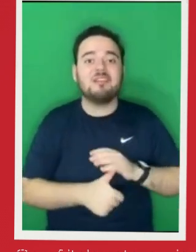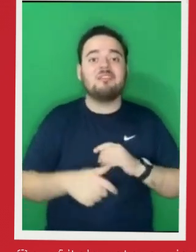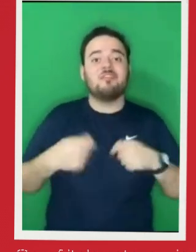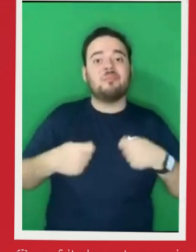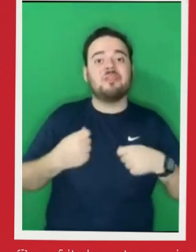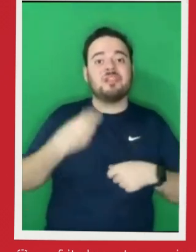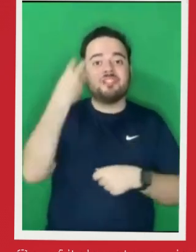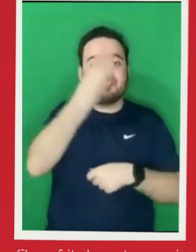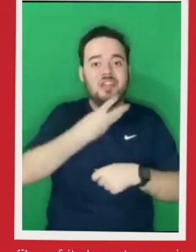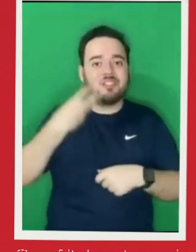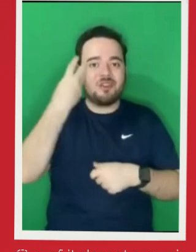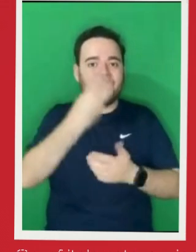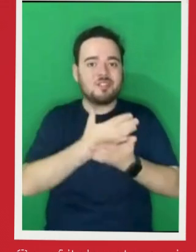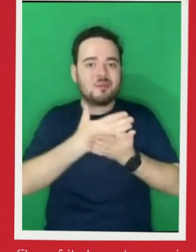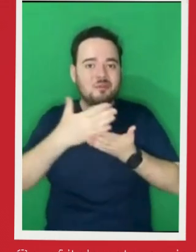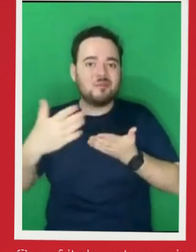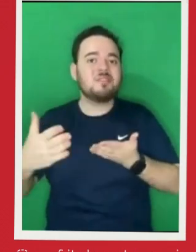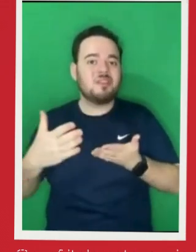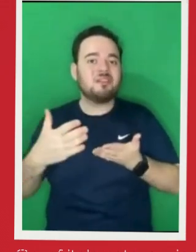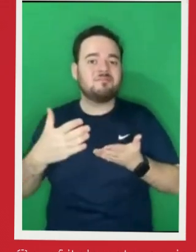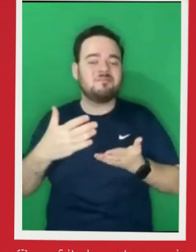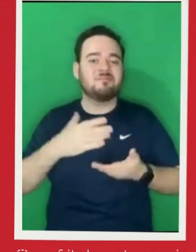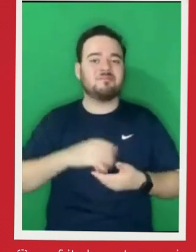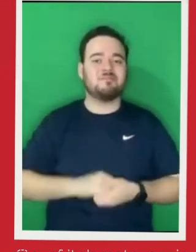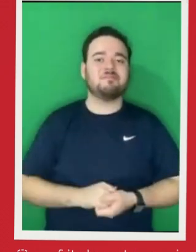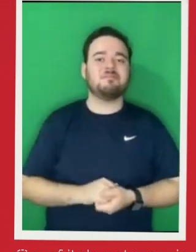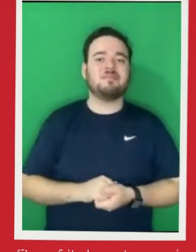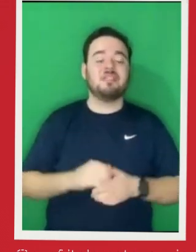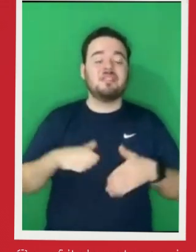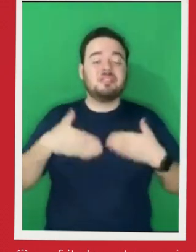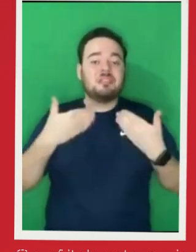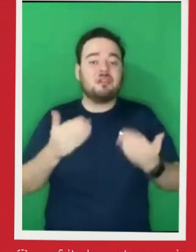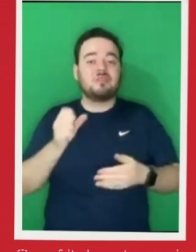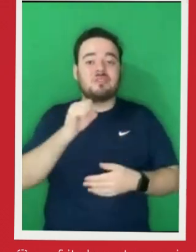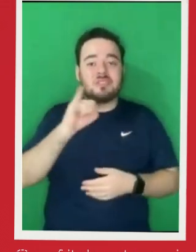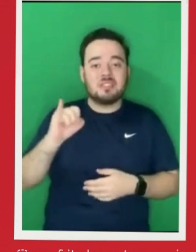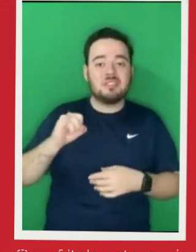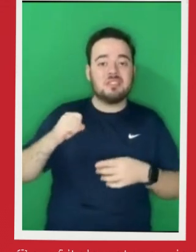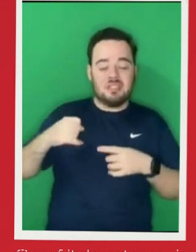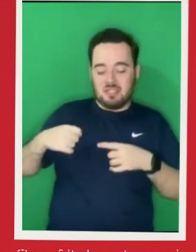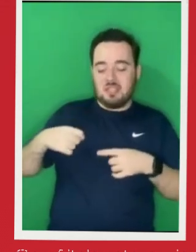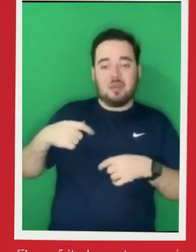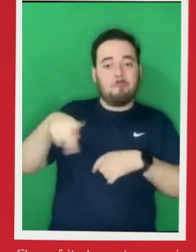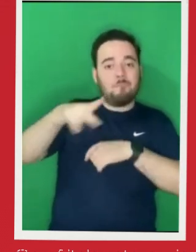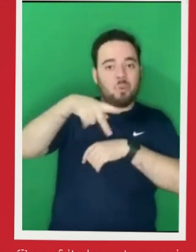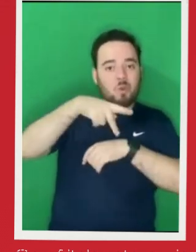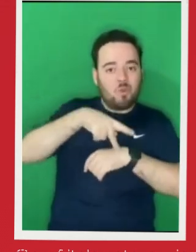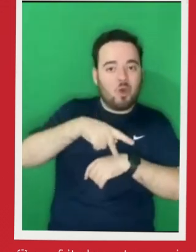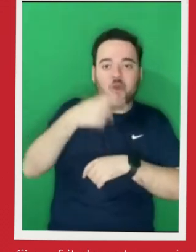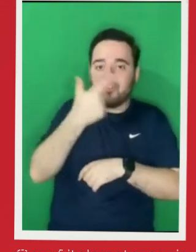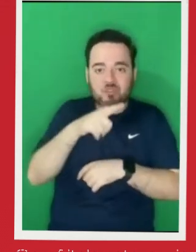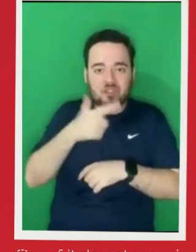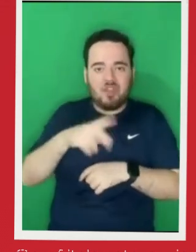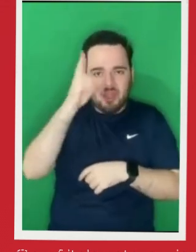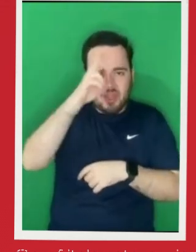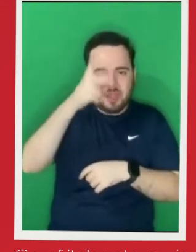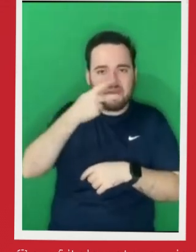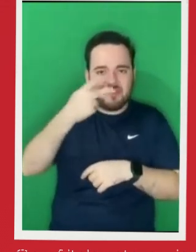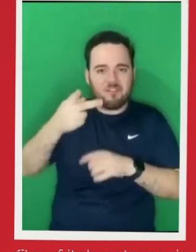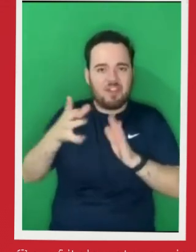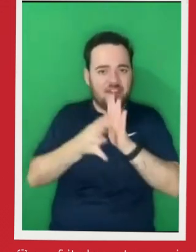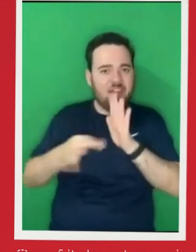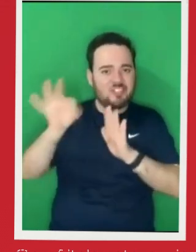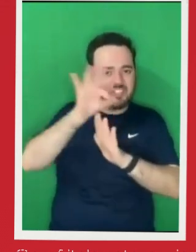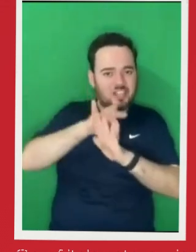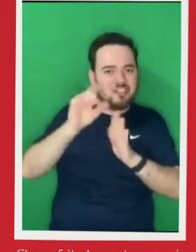precisar de 3 horas para começar, eu não consigo começar com 25 minutos. Então a ausência, não preencher aquela minha agenda da mesa,